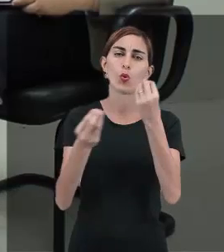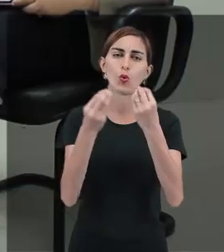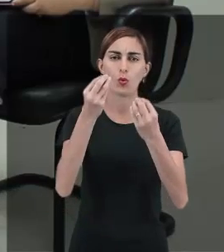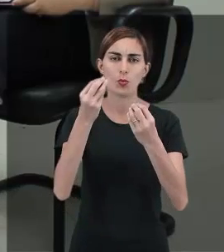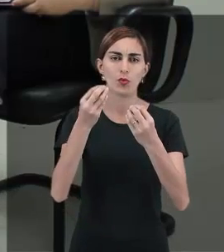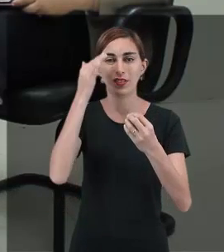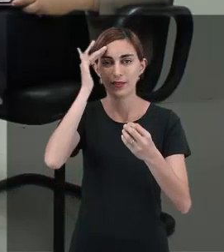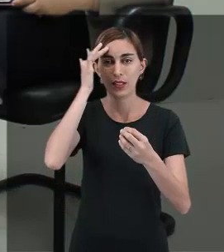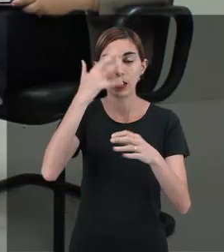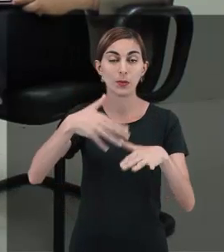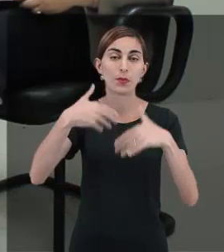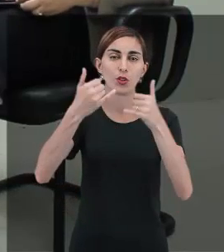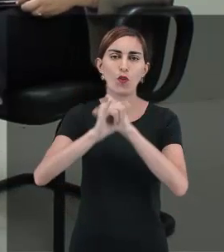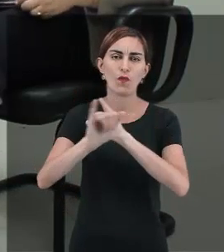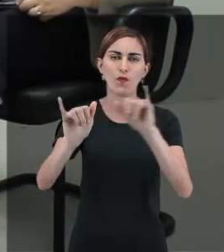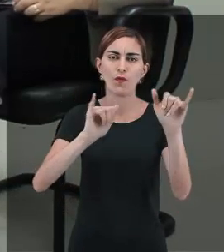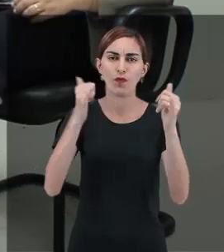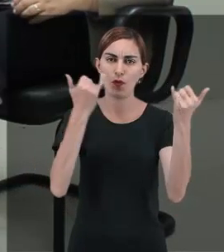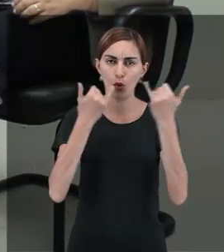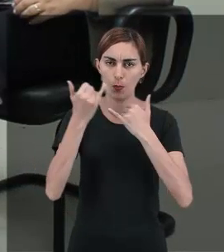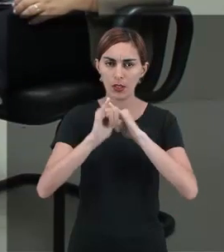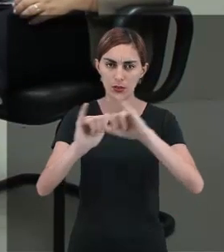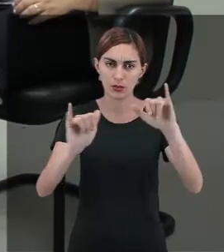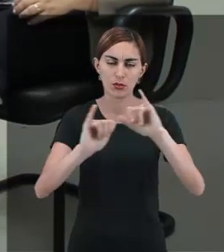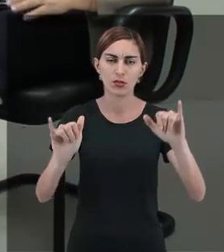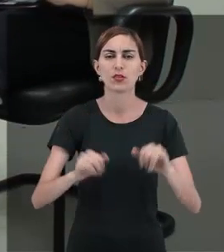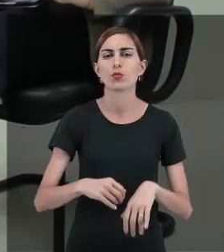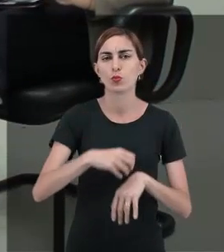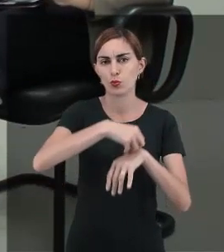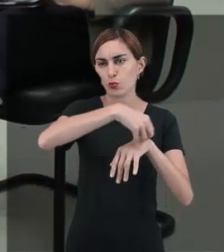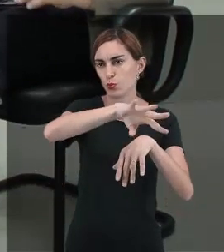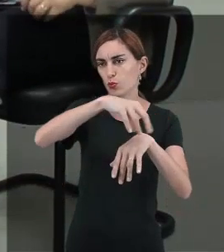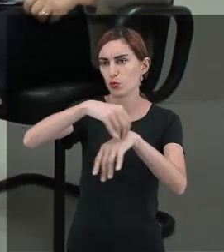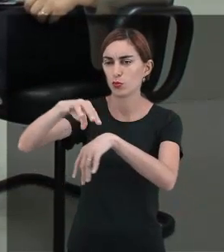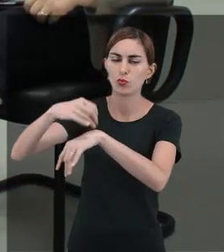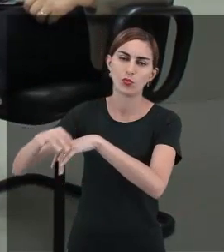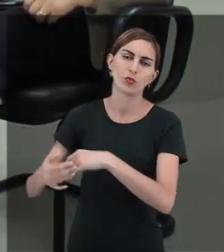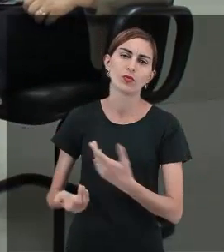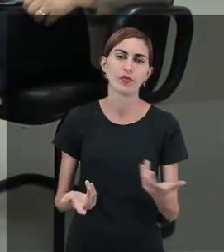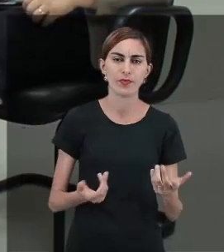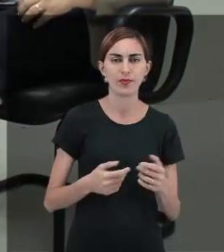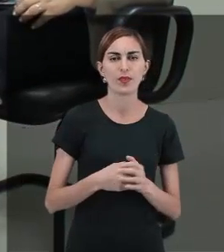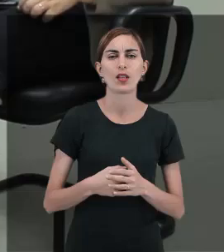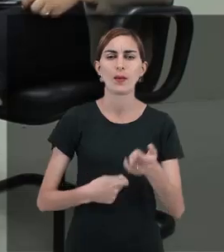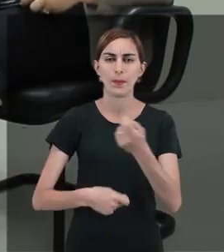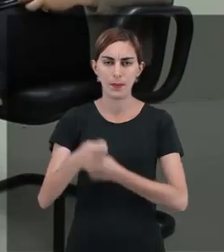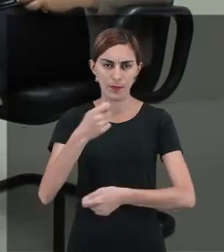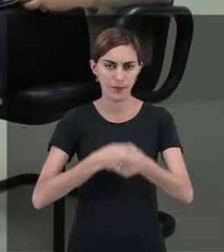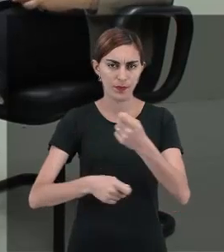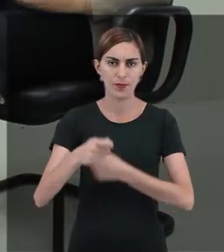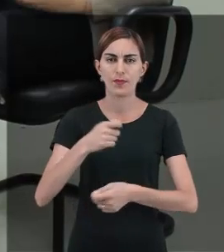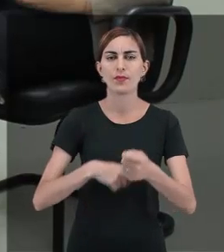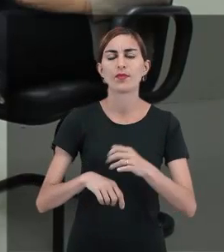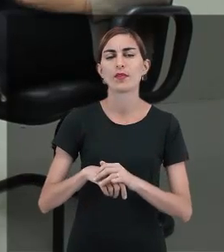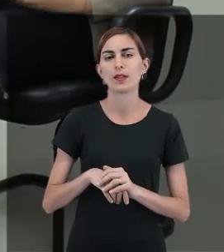o produto. Então, a promoção, o ato de promover o produto, com a melhor comunicação. Não adianta ter o melhor produto se o mercado consumidor não sabe que ele